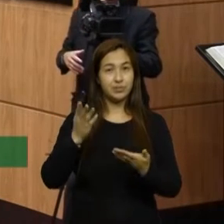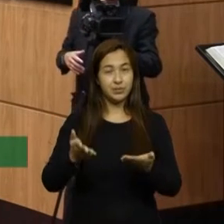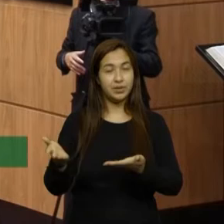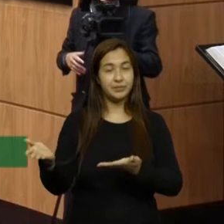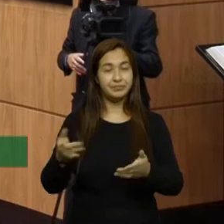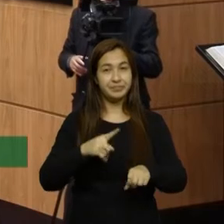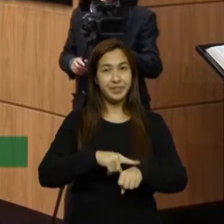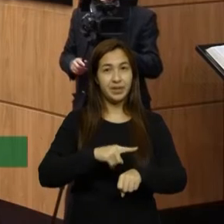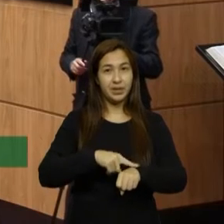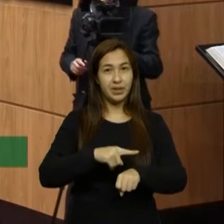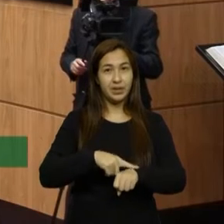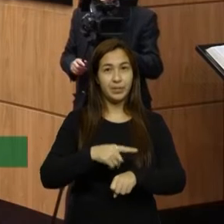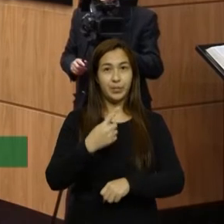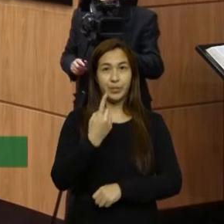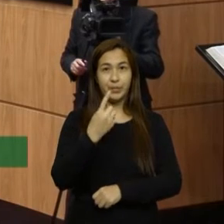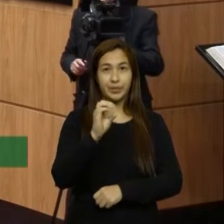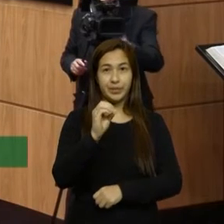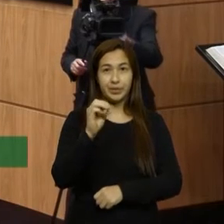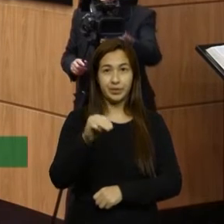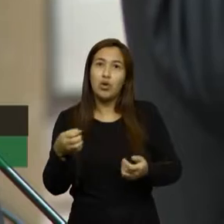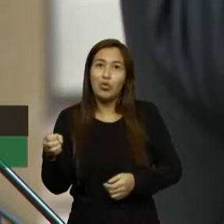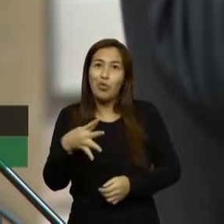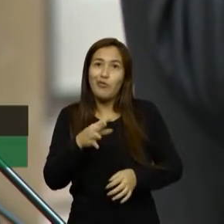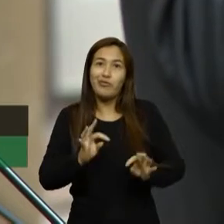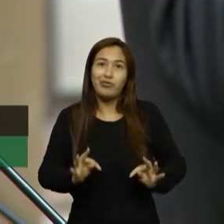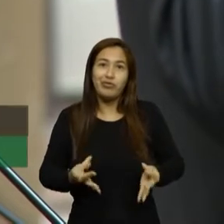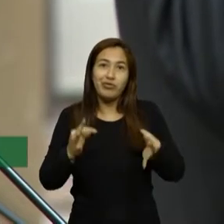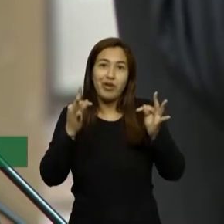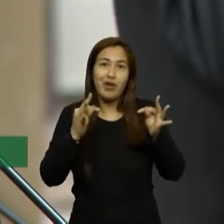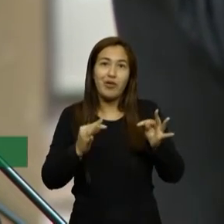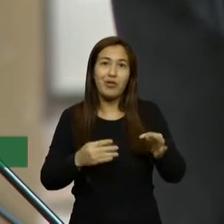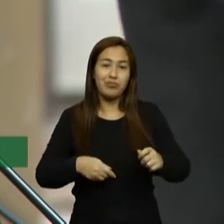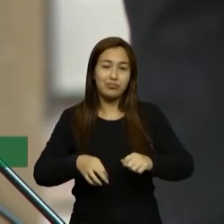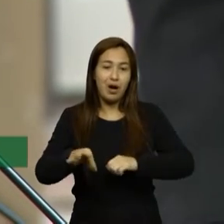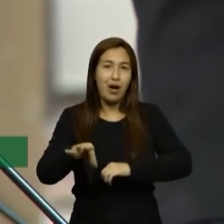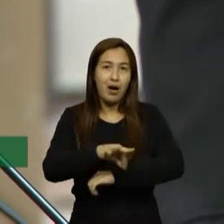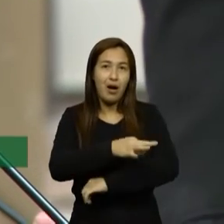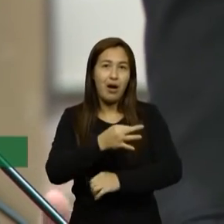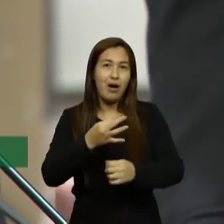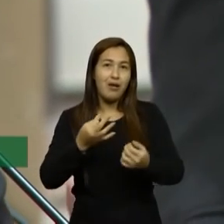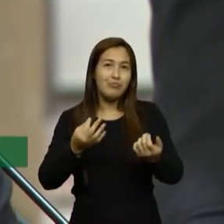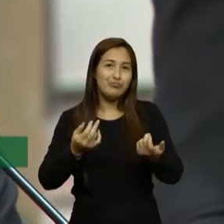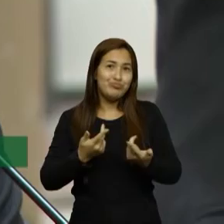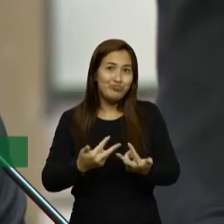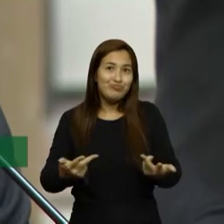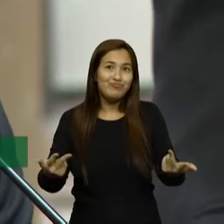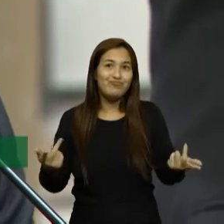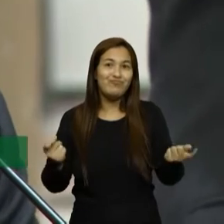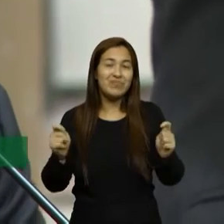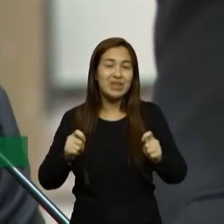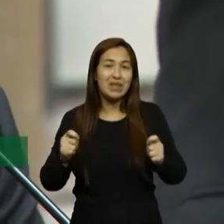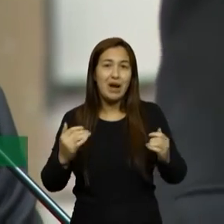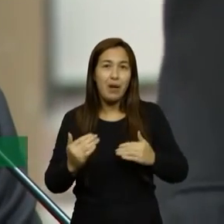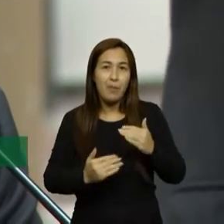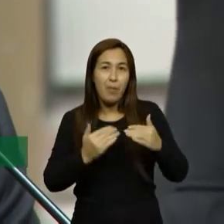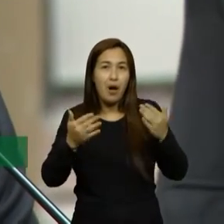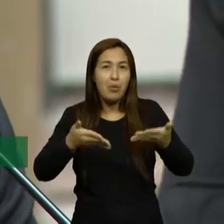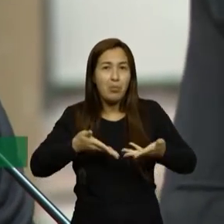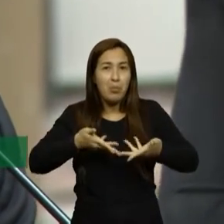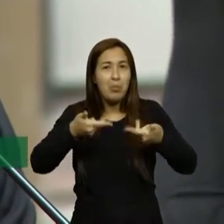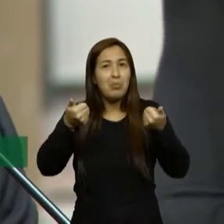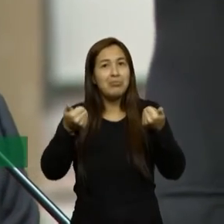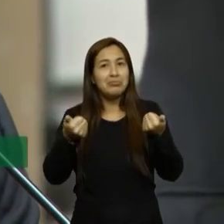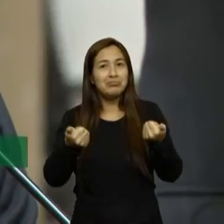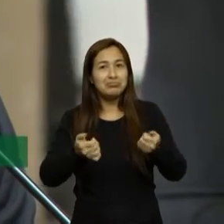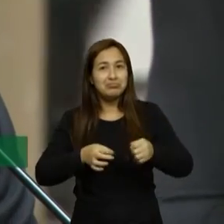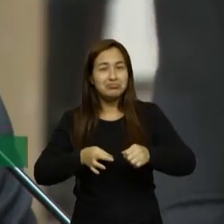para qualquer setor do Poder Executivo do Estado de acordo com o parlamentar Santa Catarina tem dinheiro mas enfrenta a